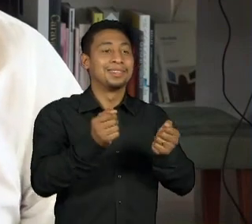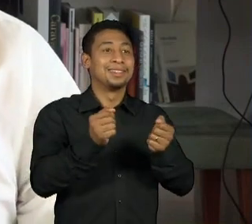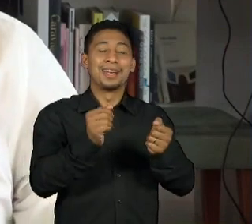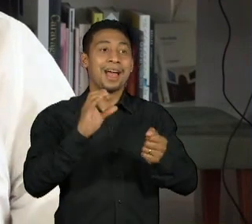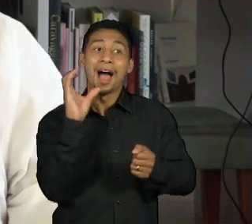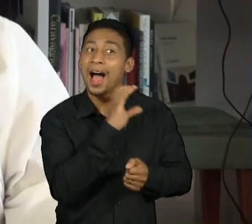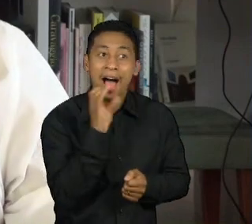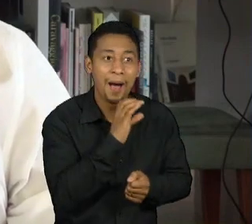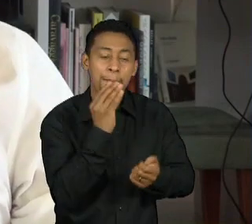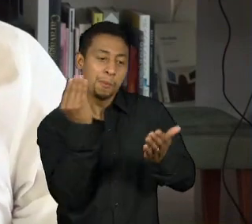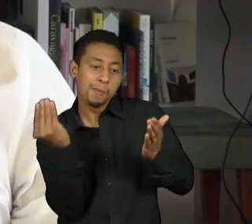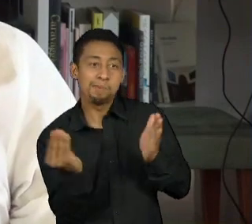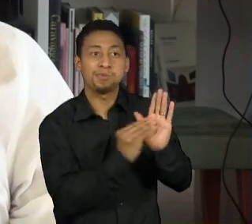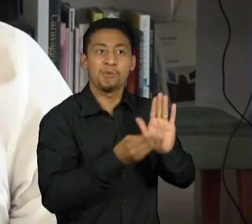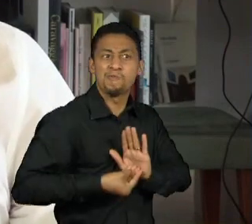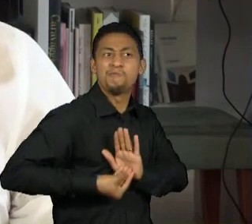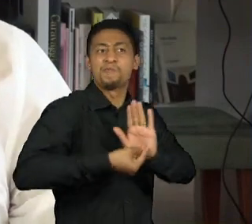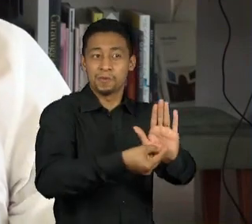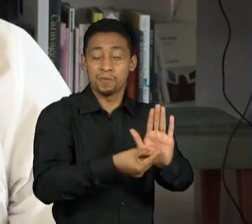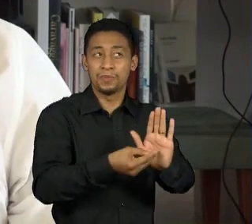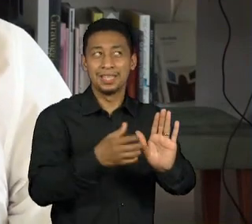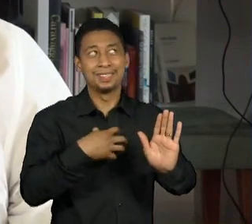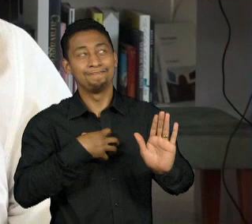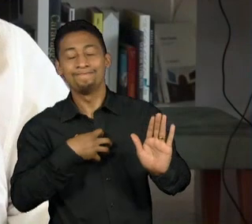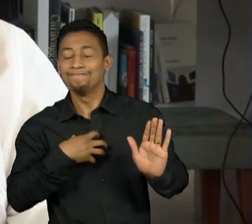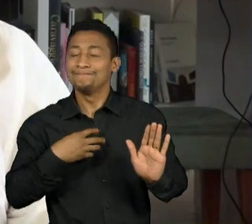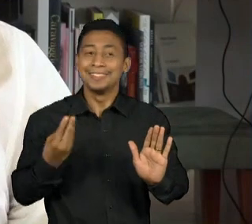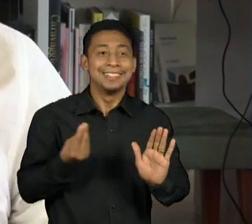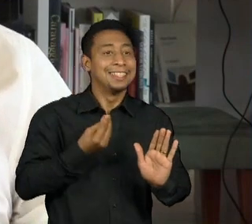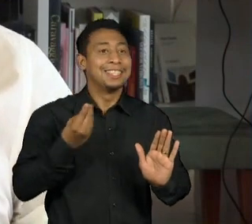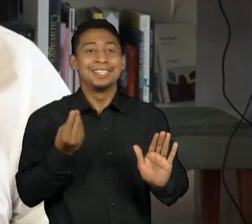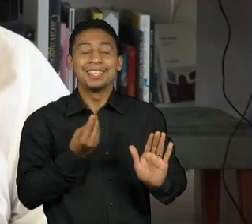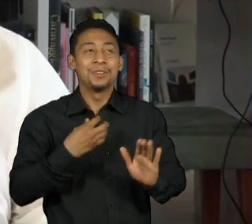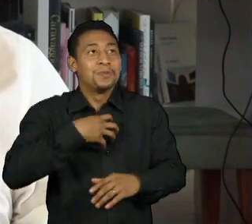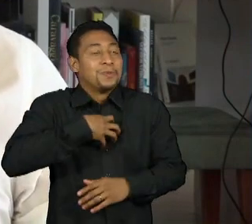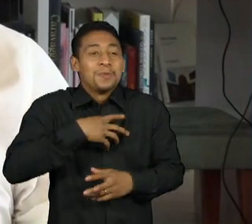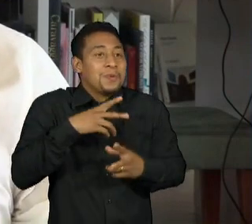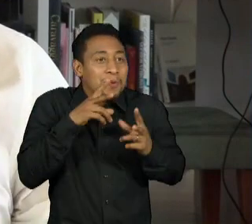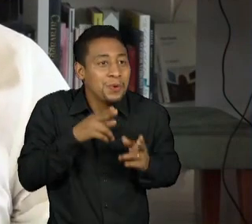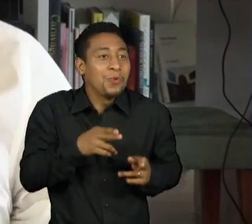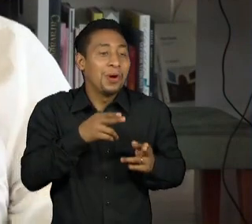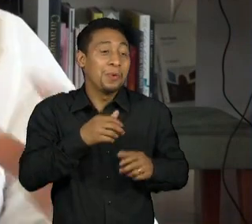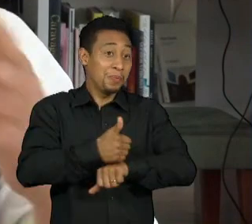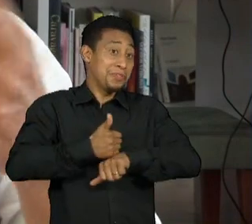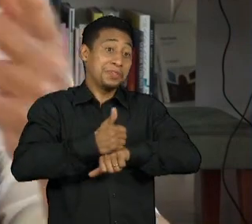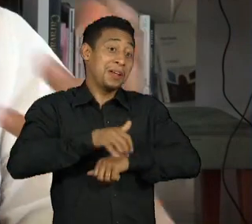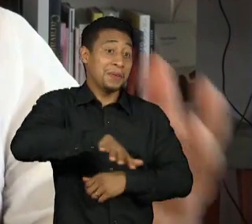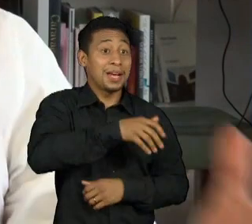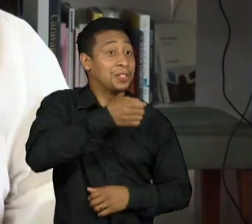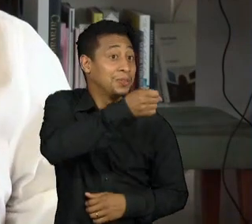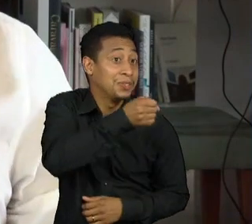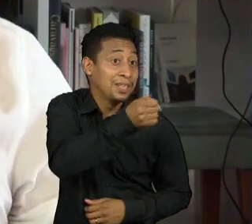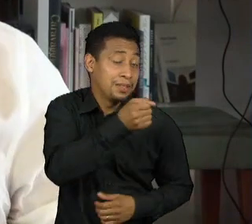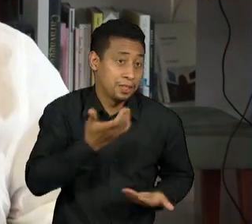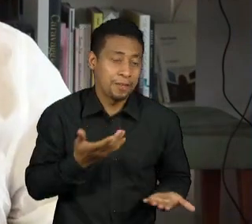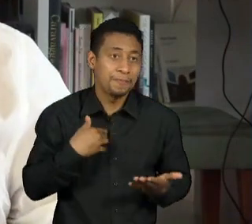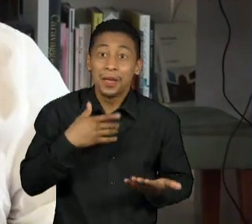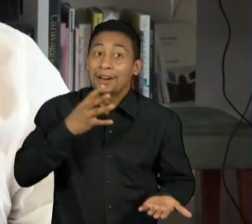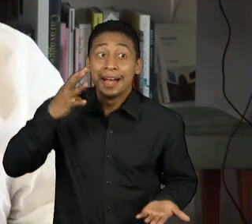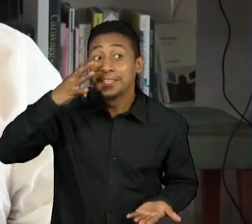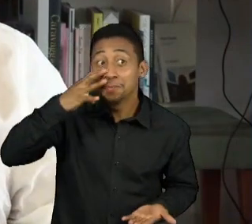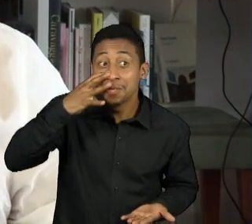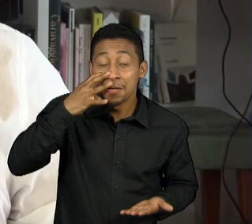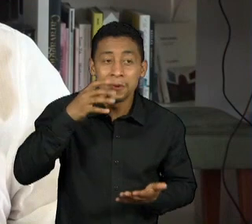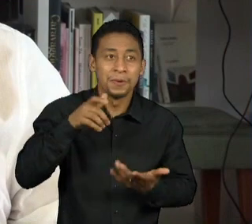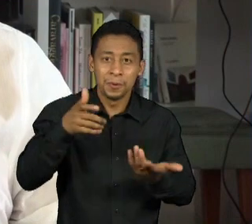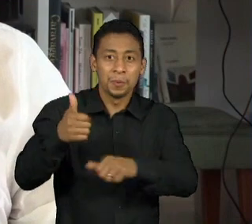ainda, me deu um certo gostinho de jornalista, que eu admiro muito a velocidade com que jornalistas escrevem,